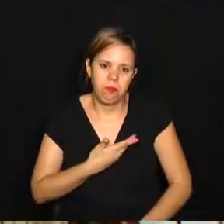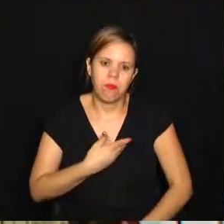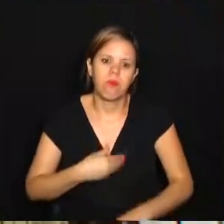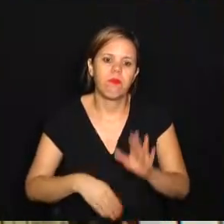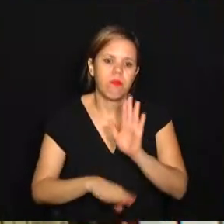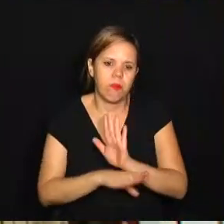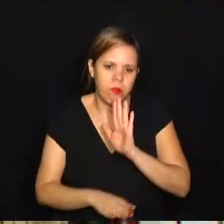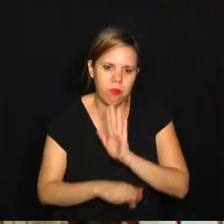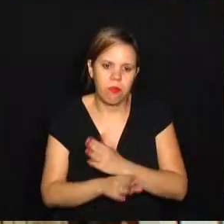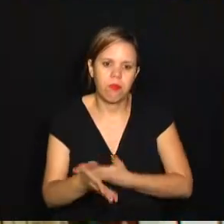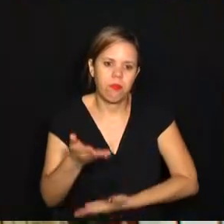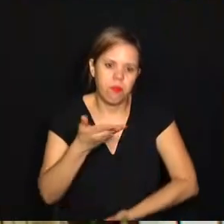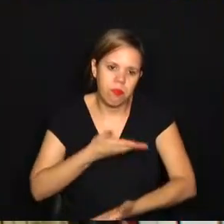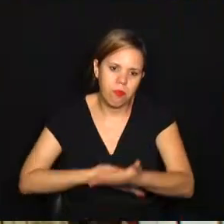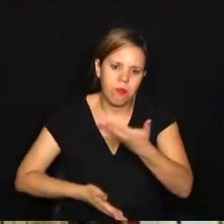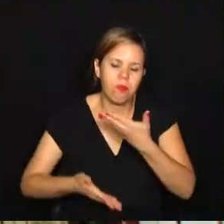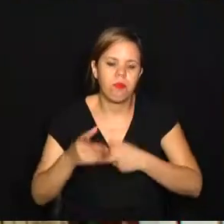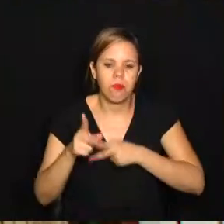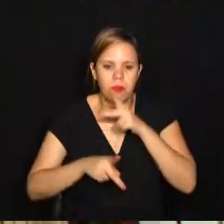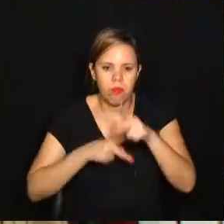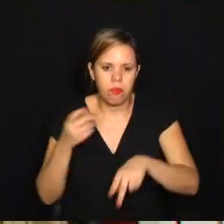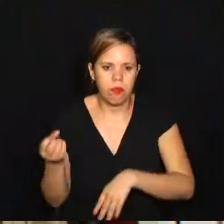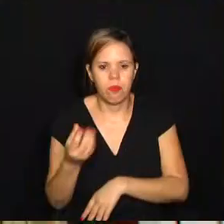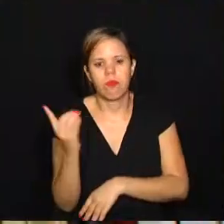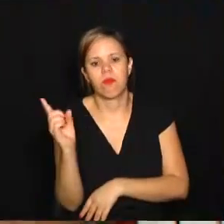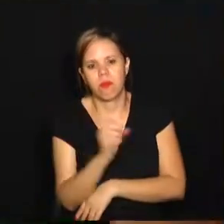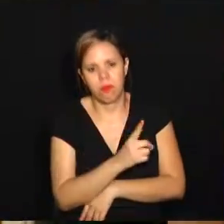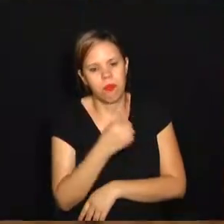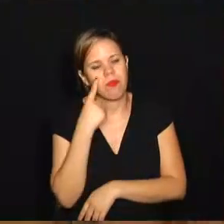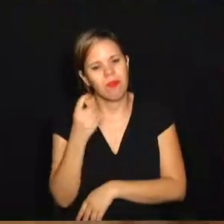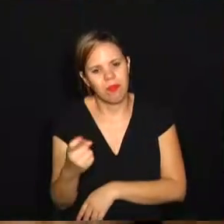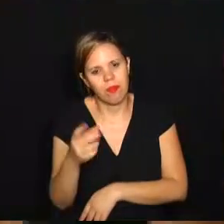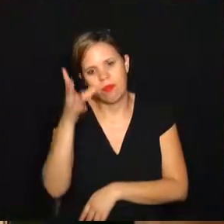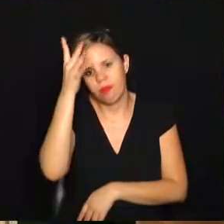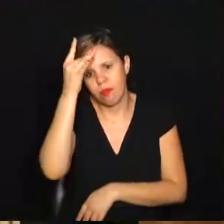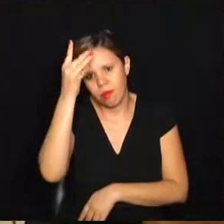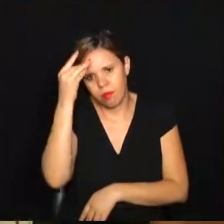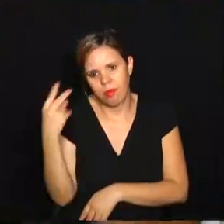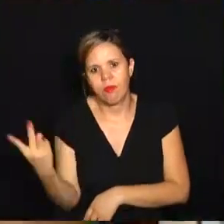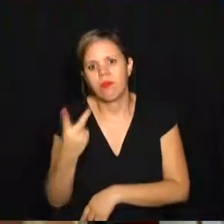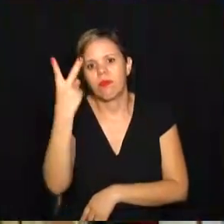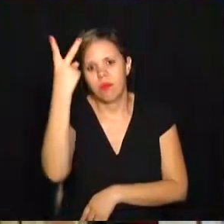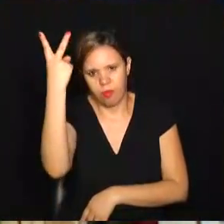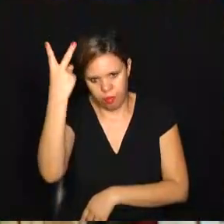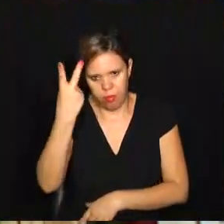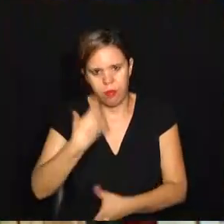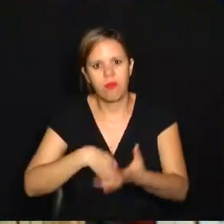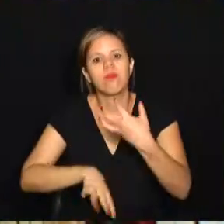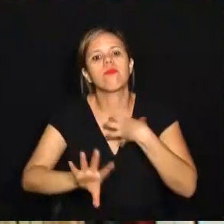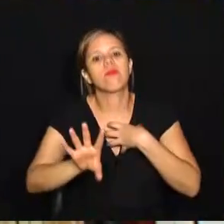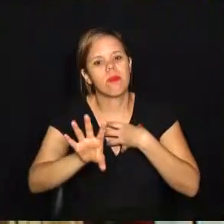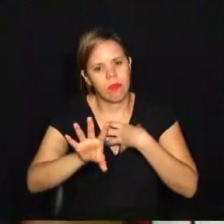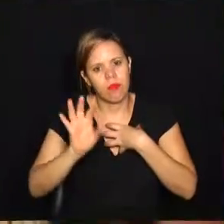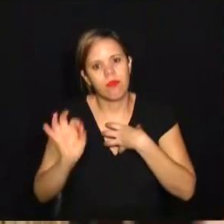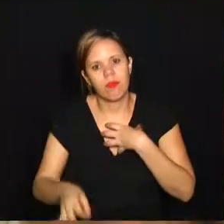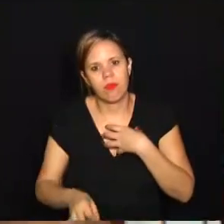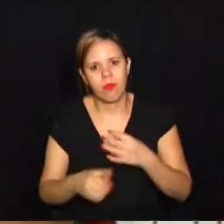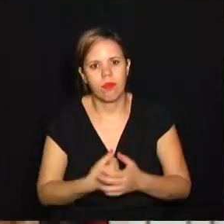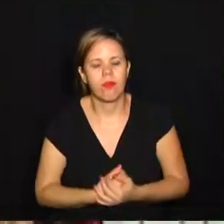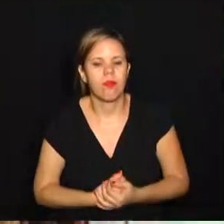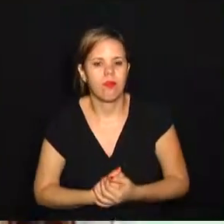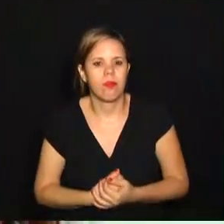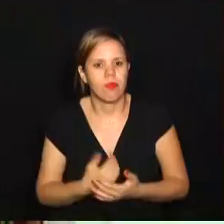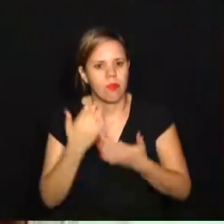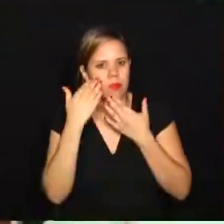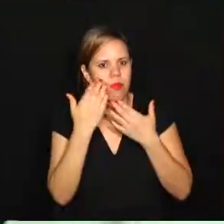com o outro e colaborando com os ingressantes. Isso é muito interessante. Aprendem o valor da empatia, né? Com certeza. Tá certo,